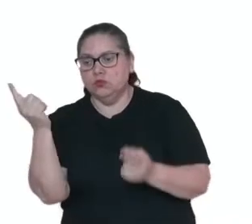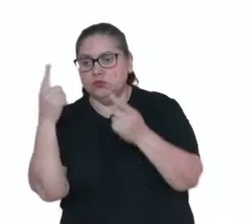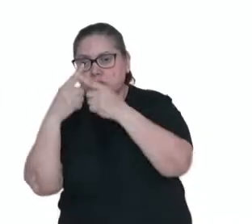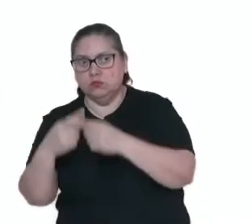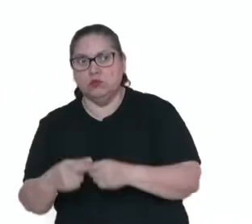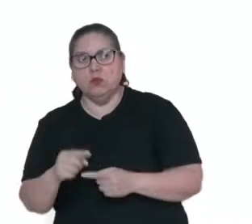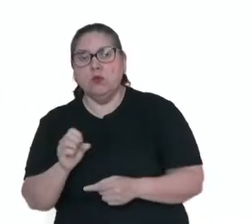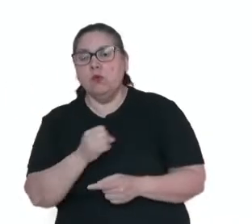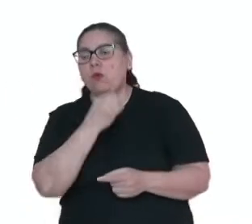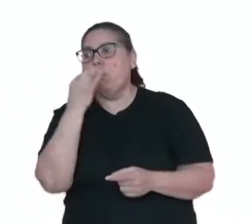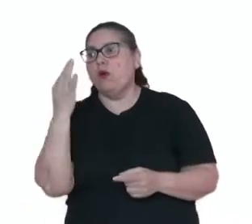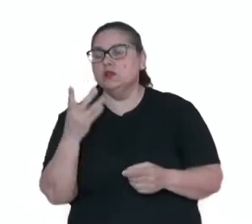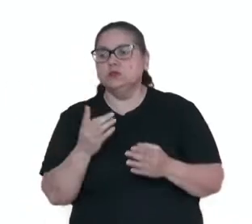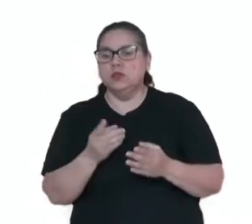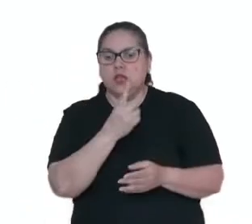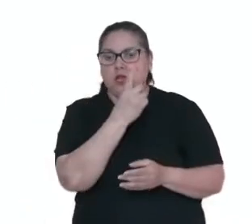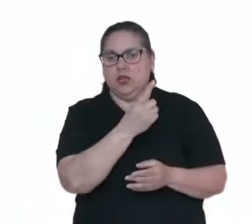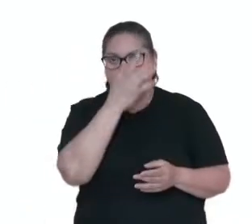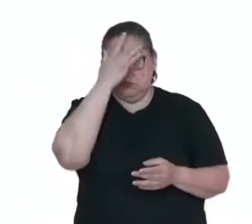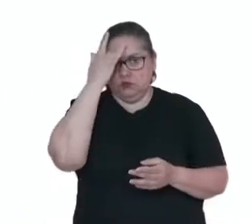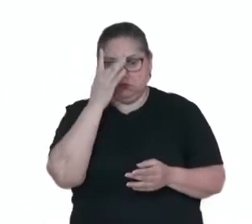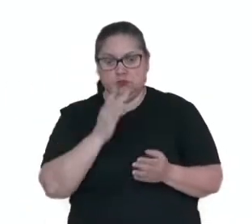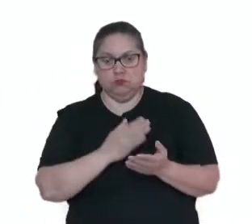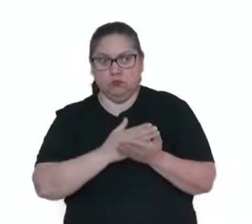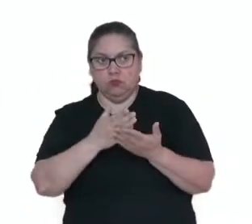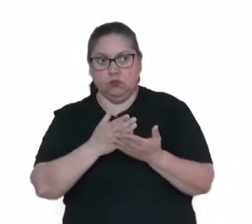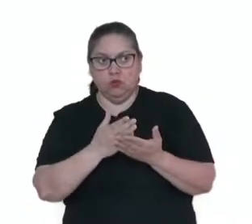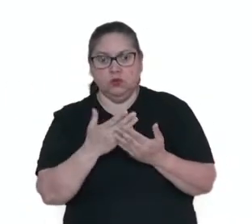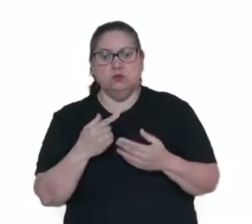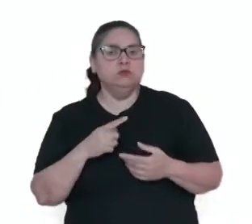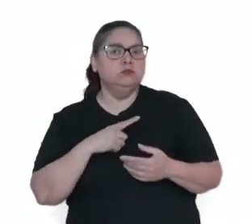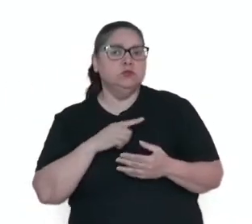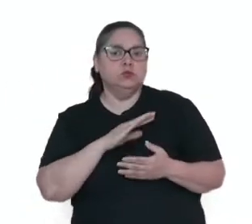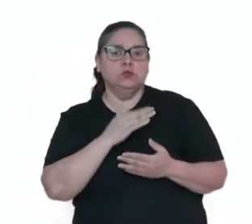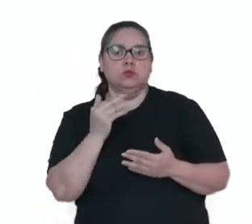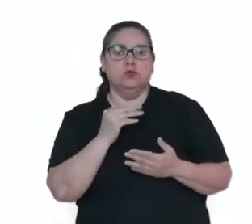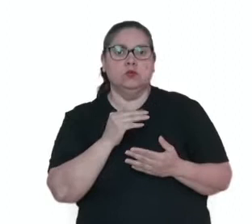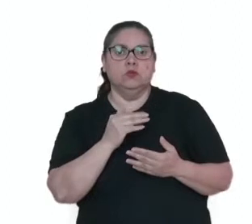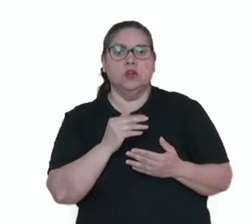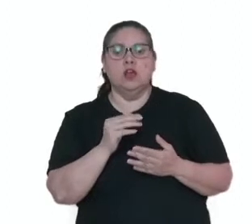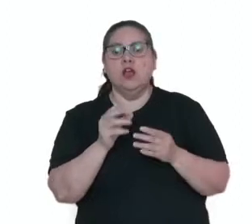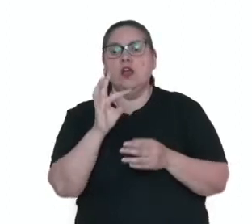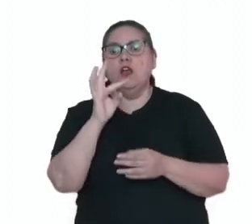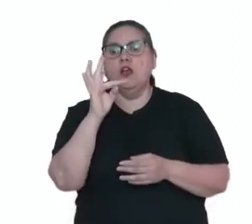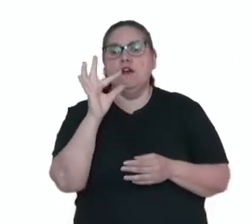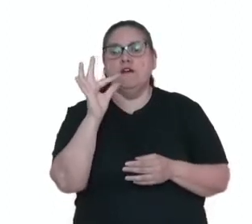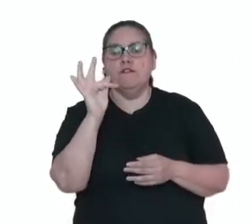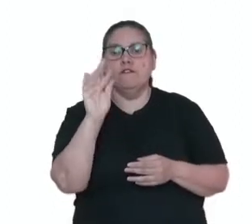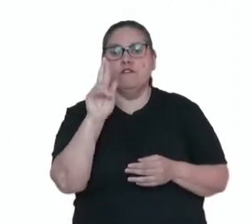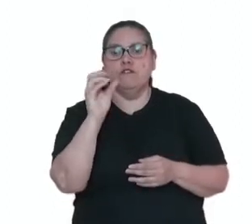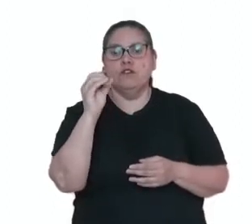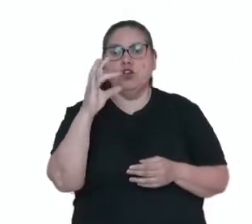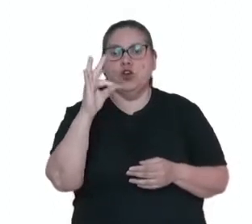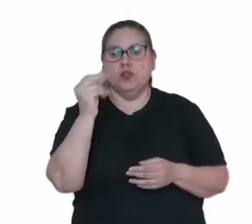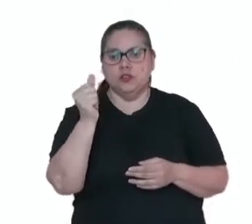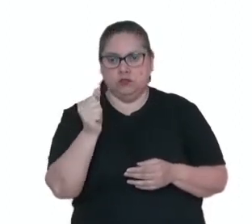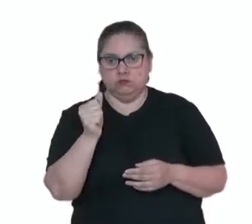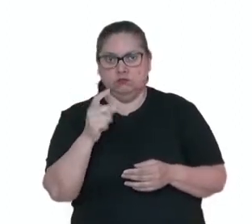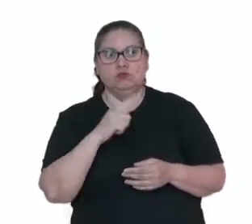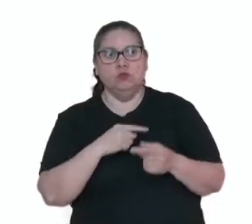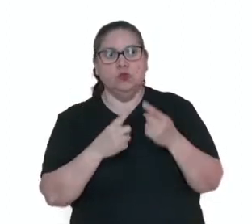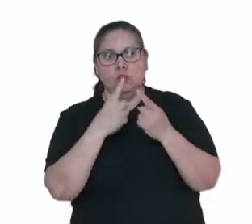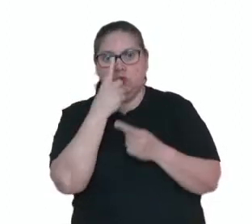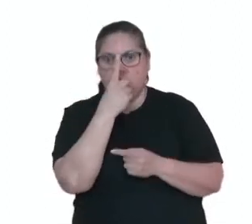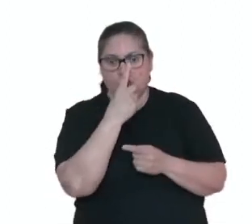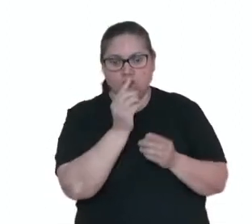os navios? Então, cada jogador começa com o que a gente chama de frota. Então, a tua frota é formada por